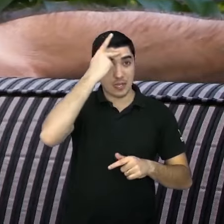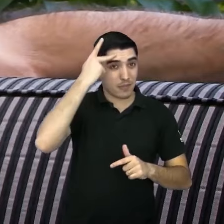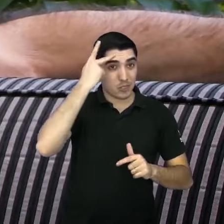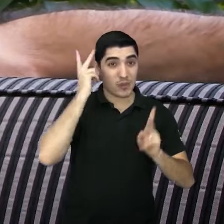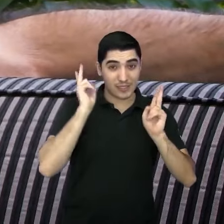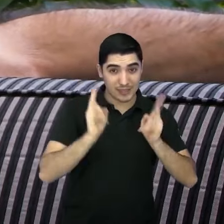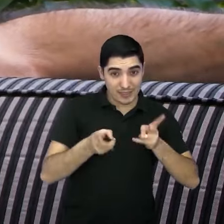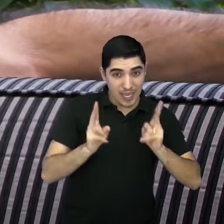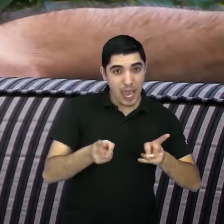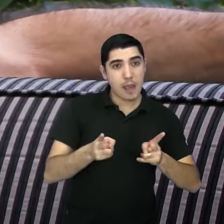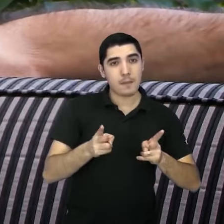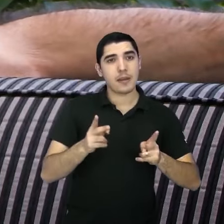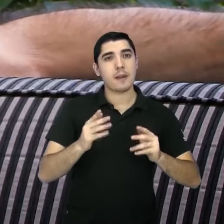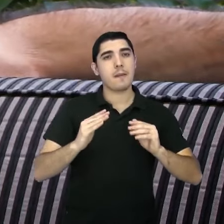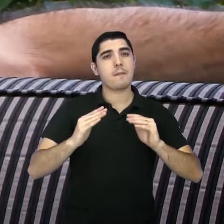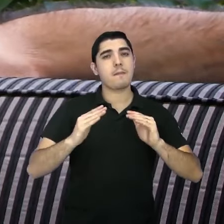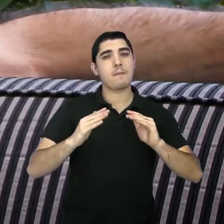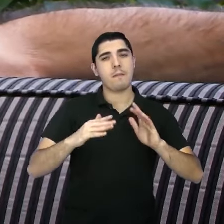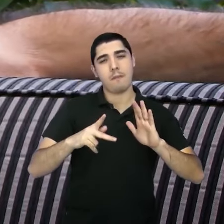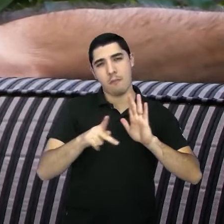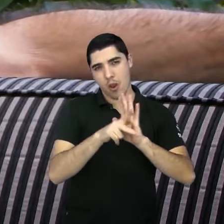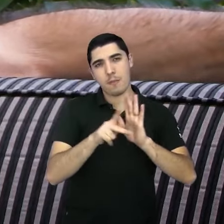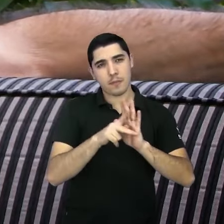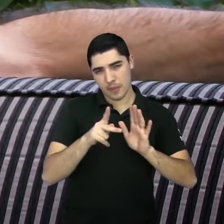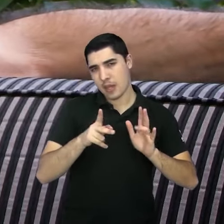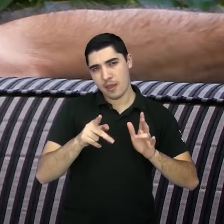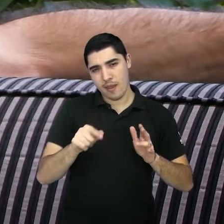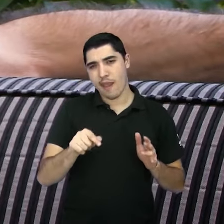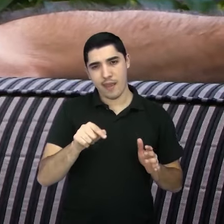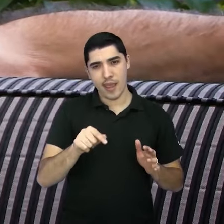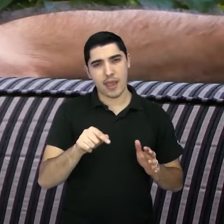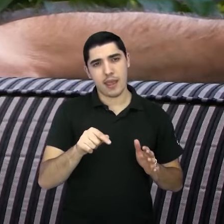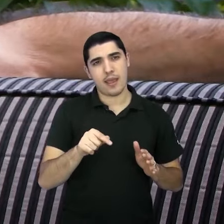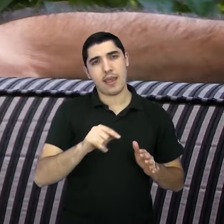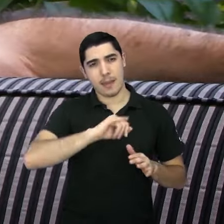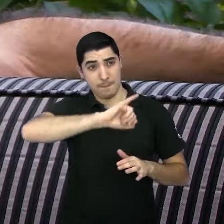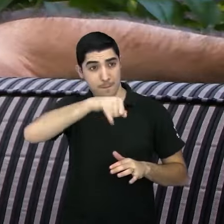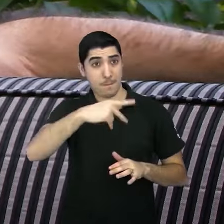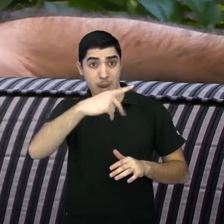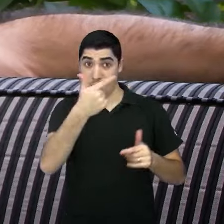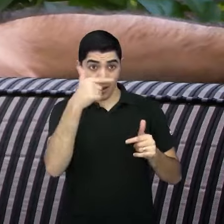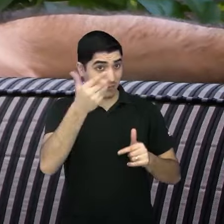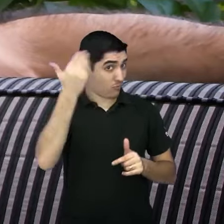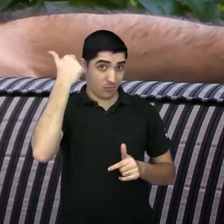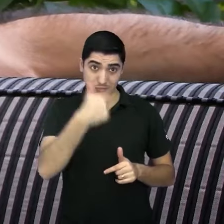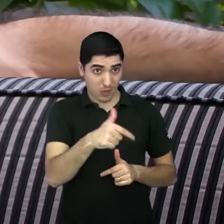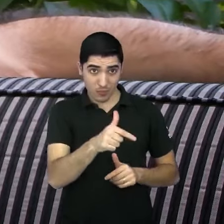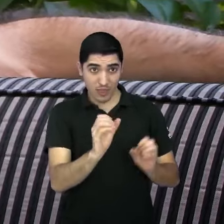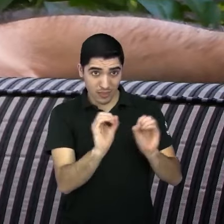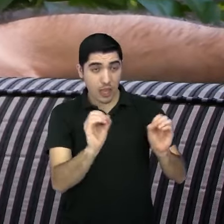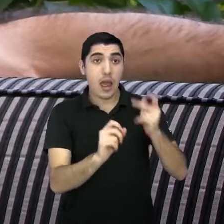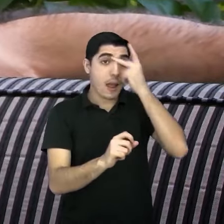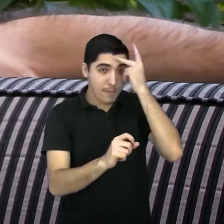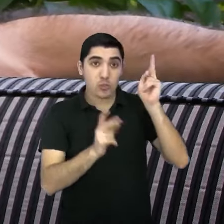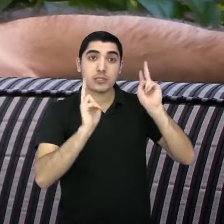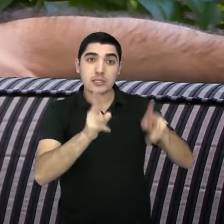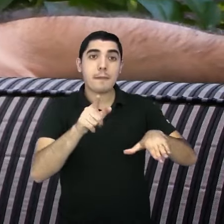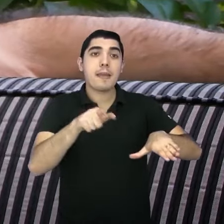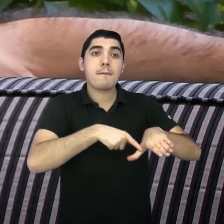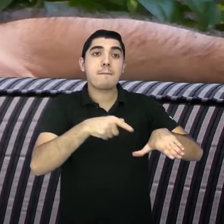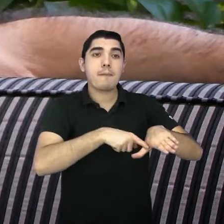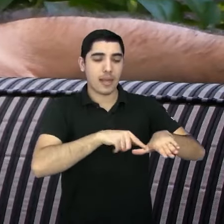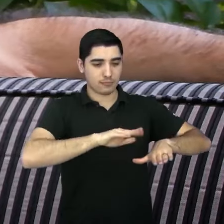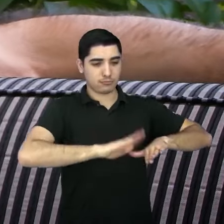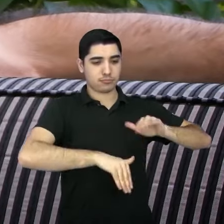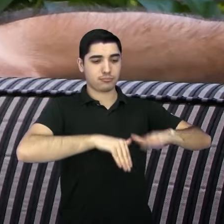sempre o pessoal que vinha lá da região, mesmo antes do Jardim Paulista, eles vinham